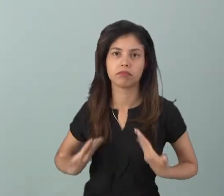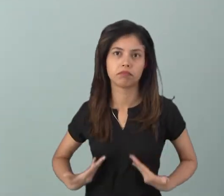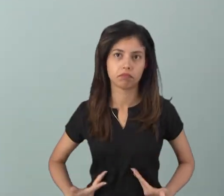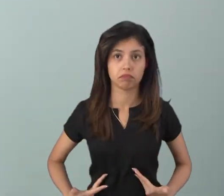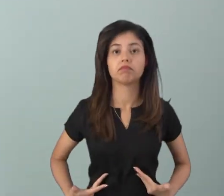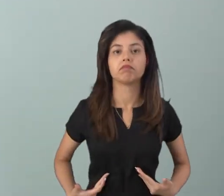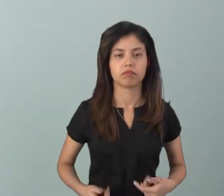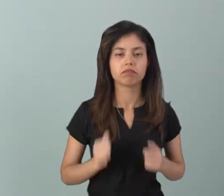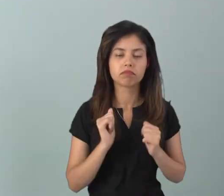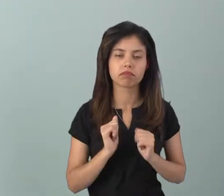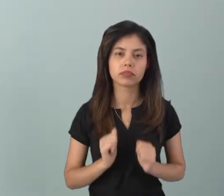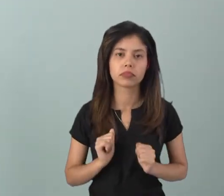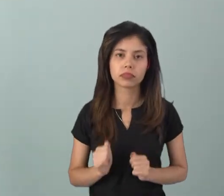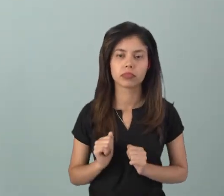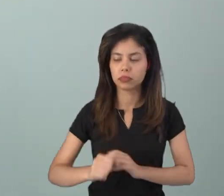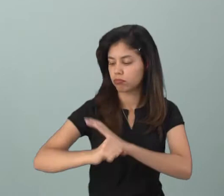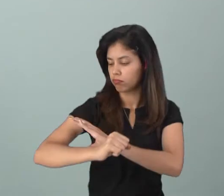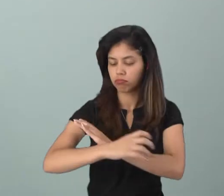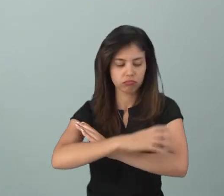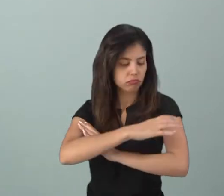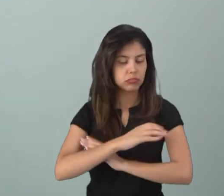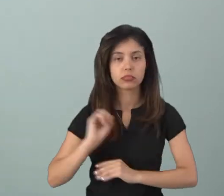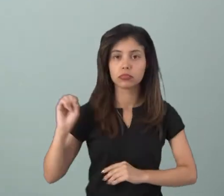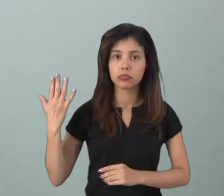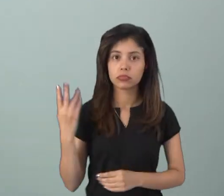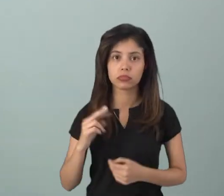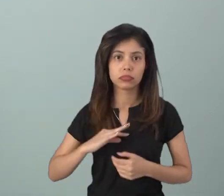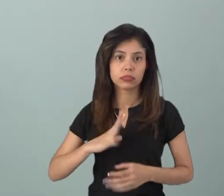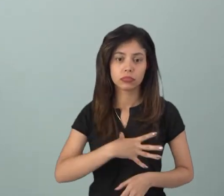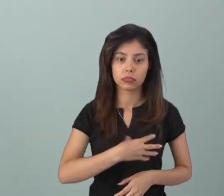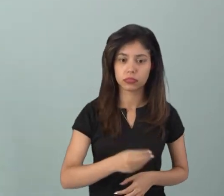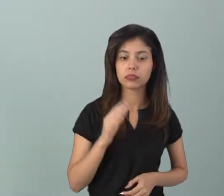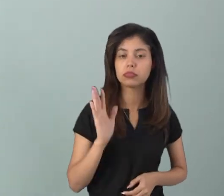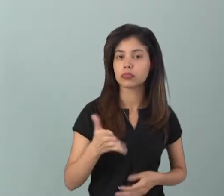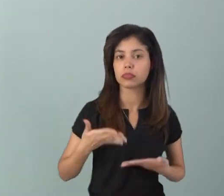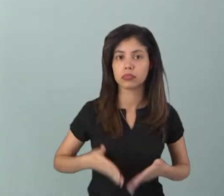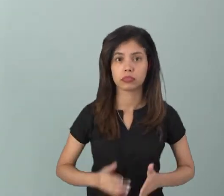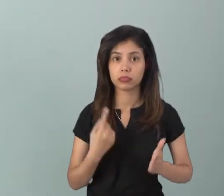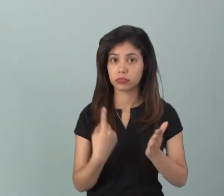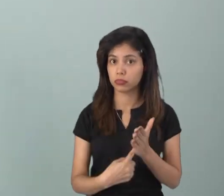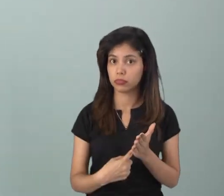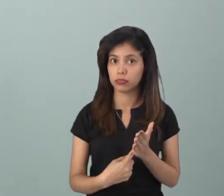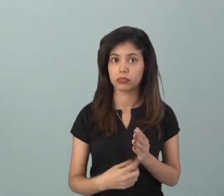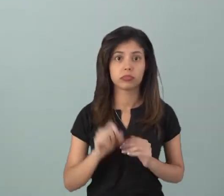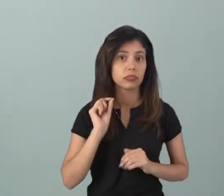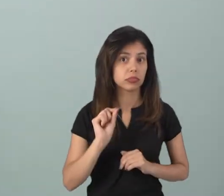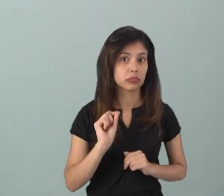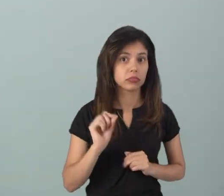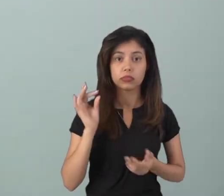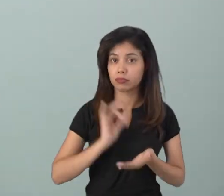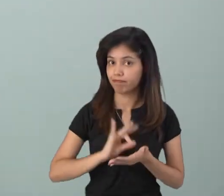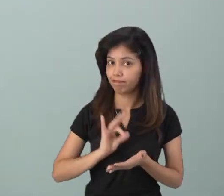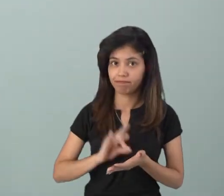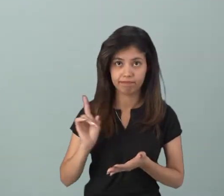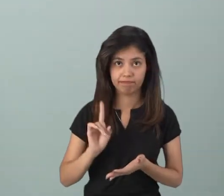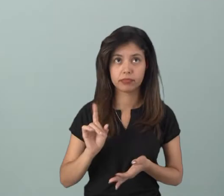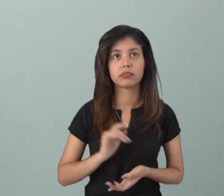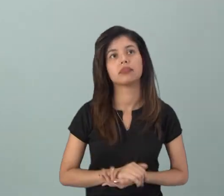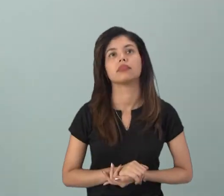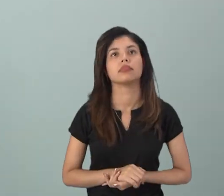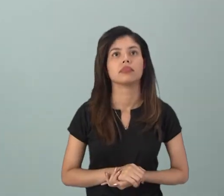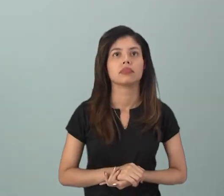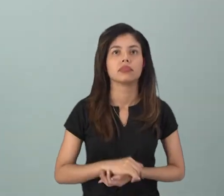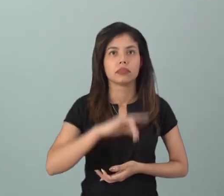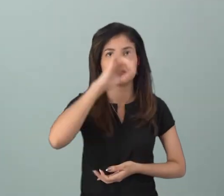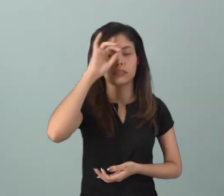né, que podem adquirir músculos que automaticamente seus filhos já nascerão com essa condição, o que não é uma verdade. E